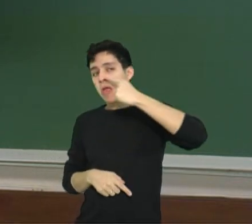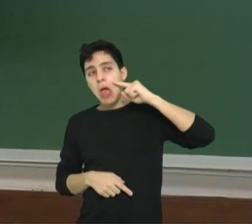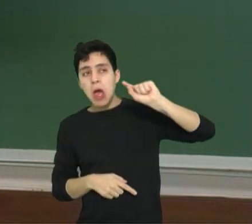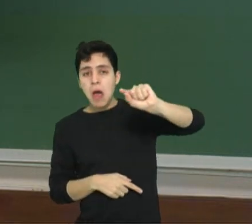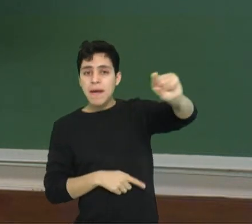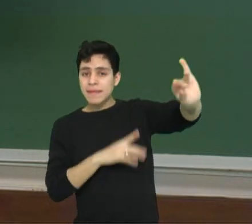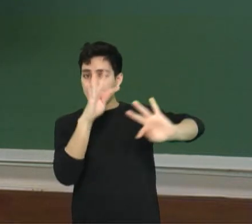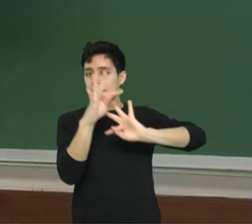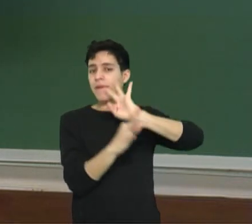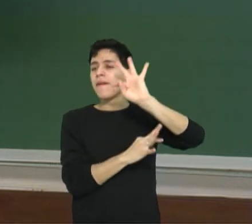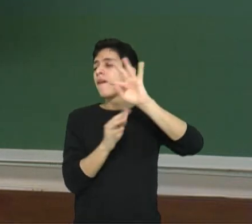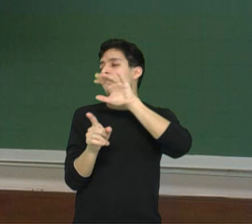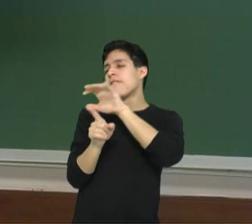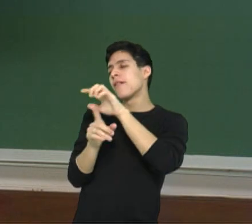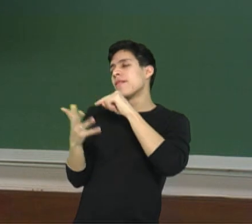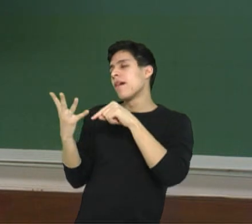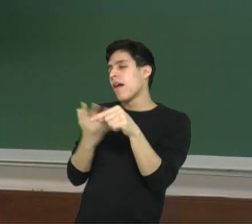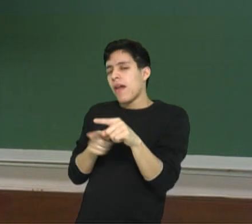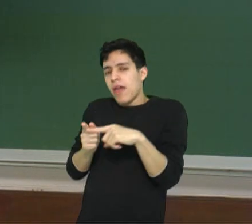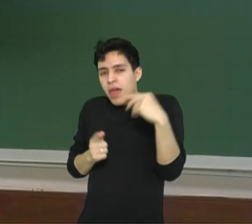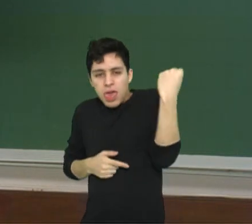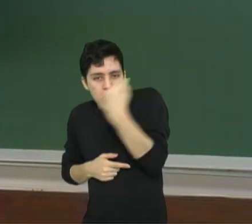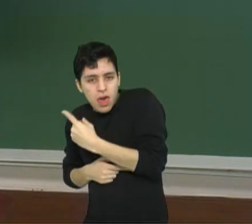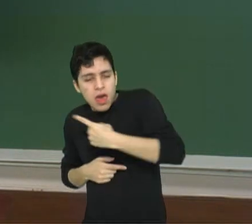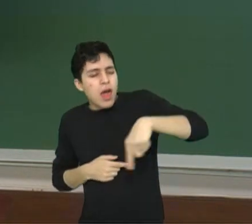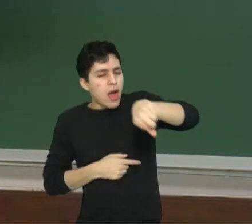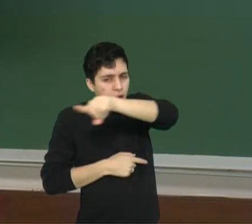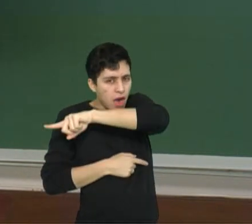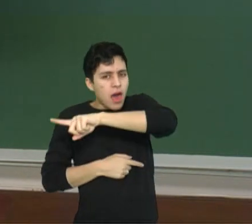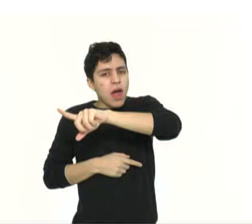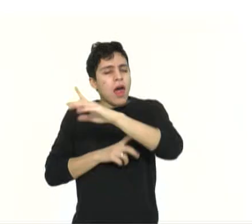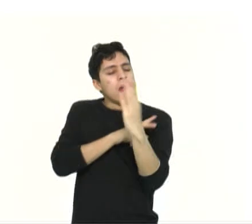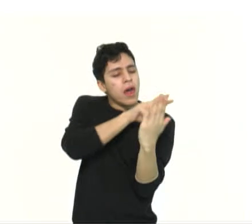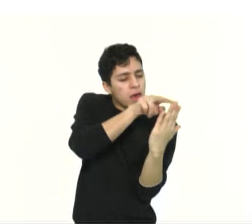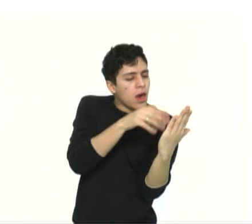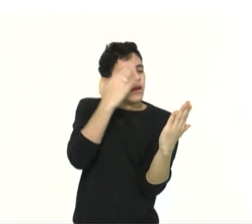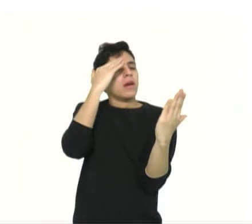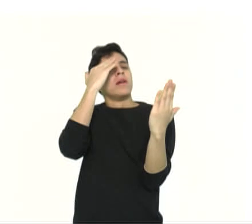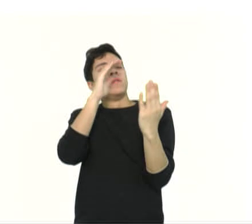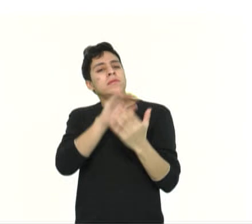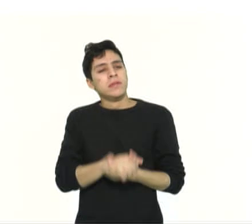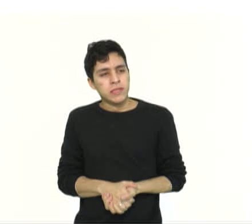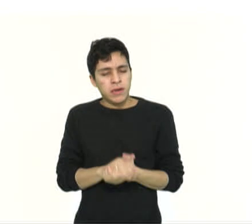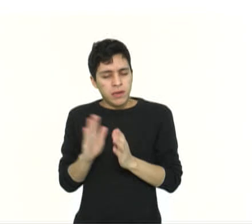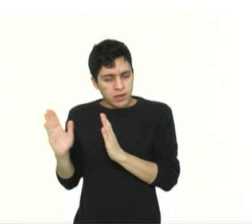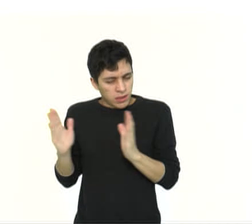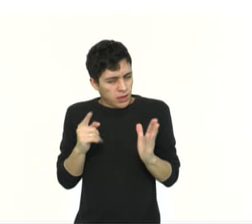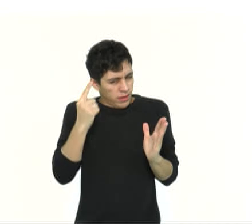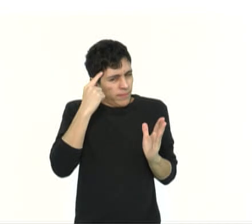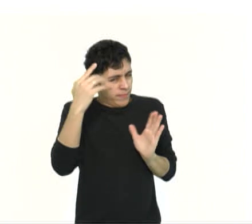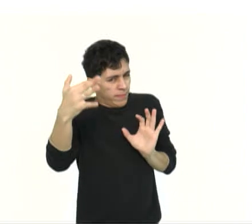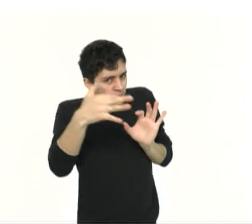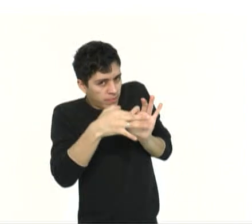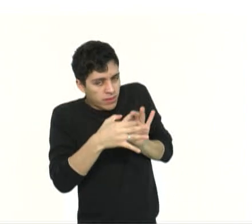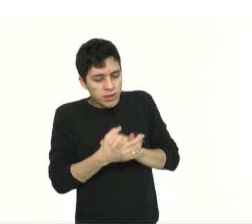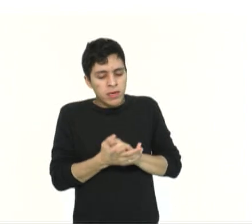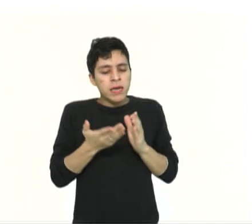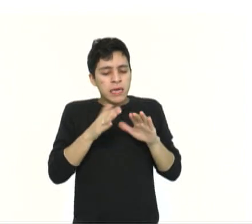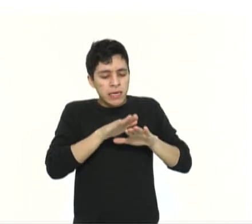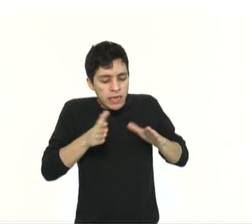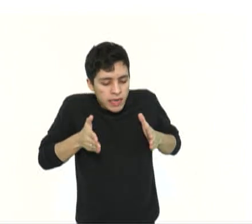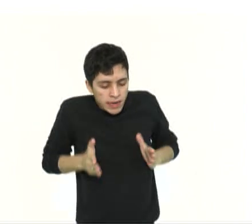E no final ele conclui mencionando a ideia de um tom otimista, falando sobre a cura de doenças